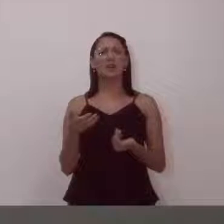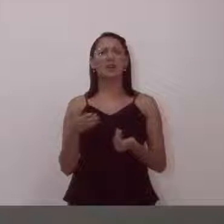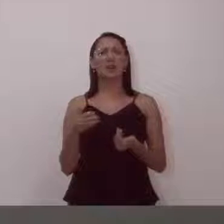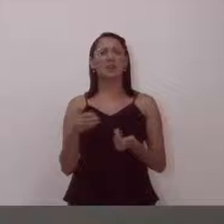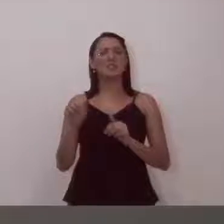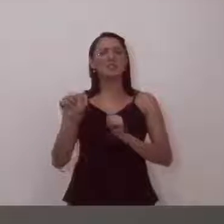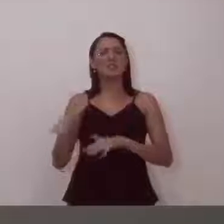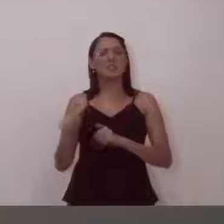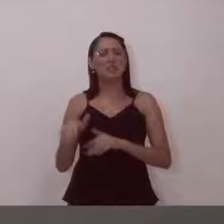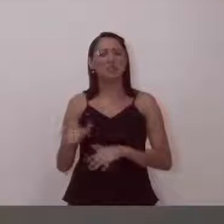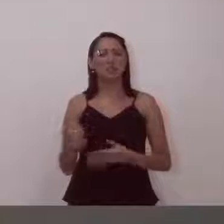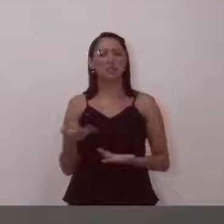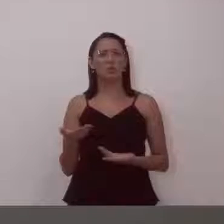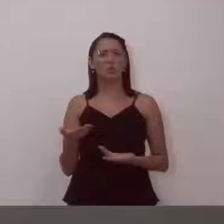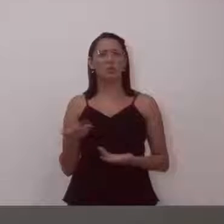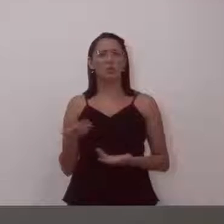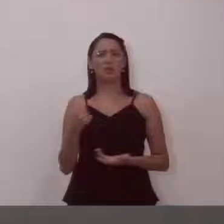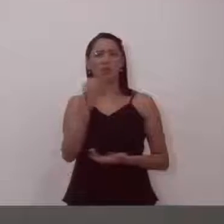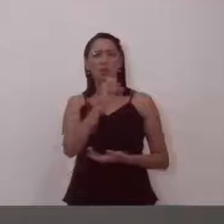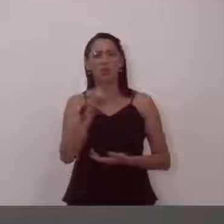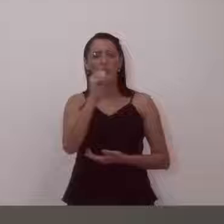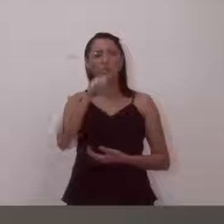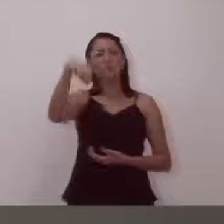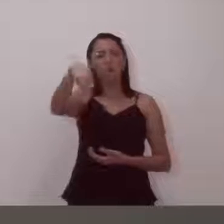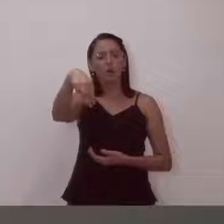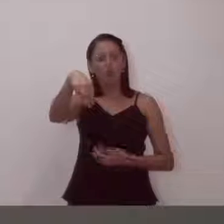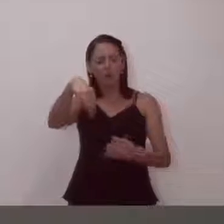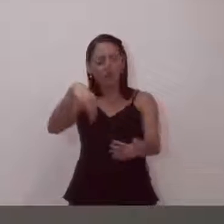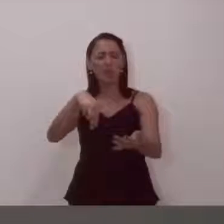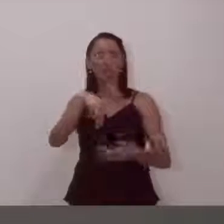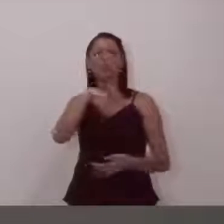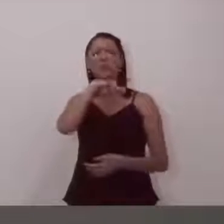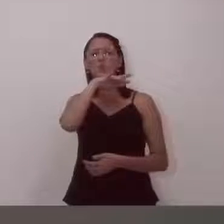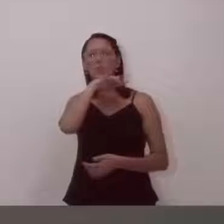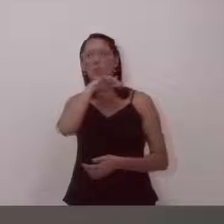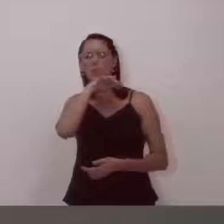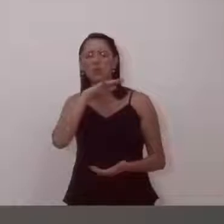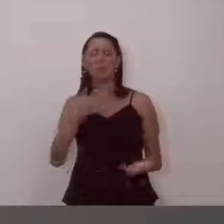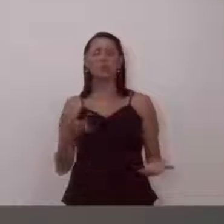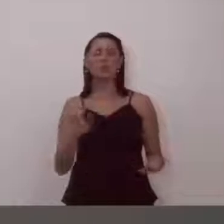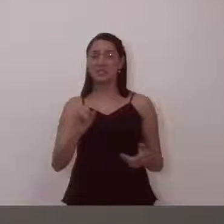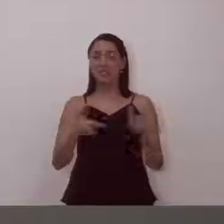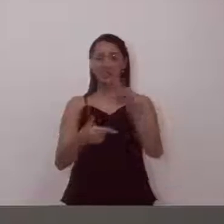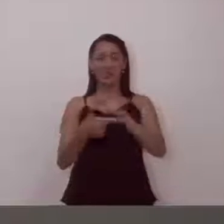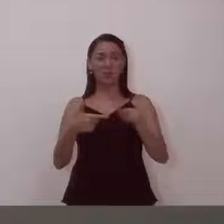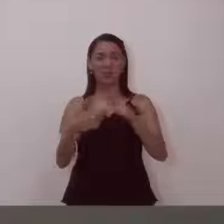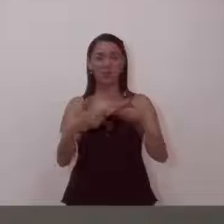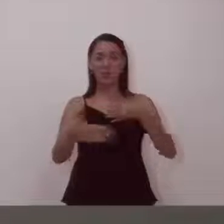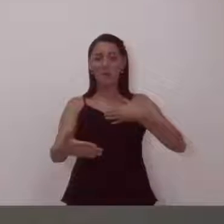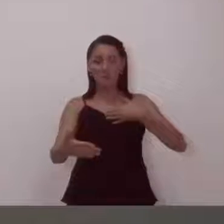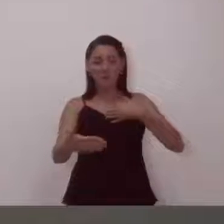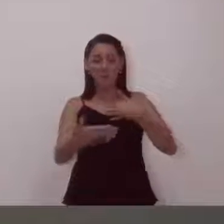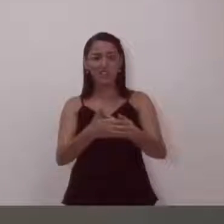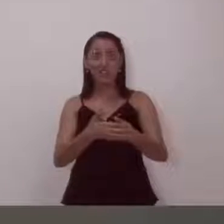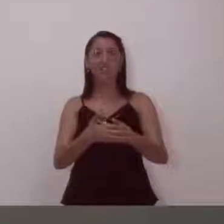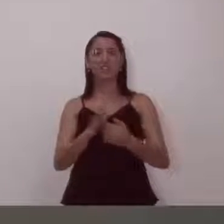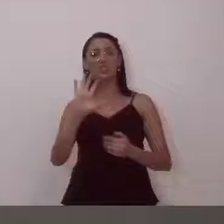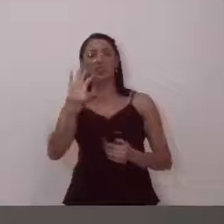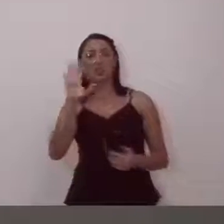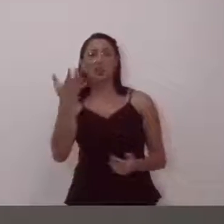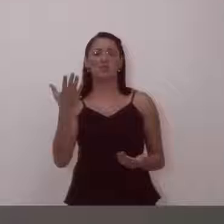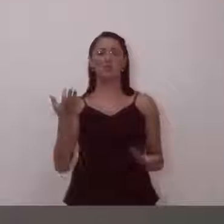ainda, não é? Eu fiz aquele levantamento, mostrei o gráfico aqui, mas se a gente não enfrenta o problema como ele deve ser, a gente